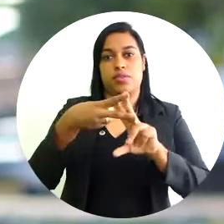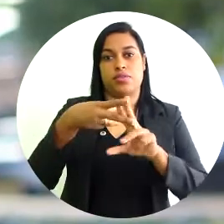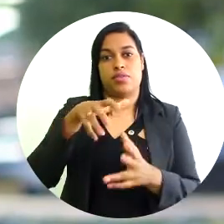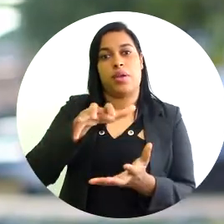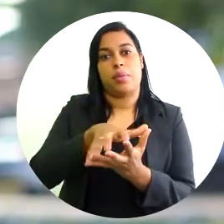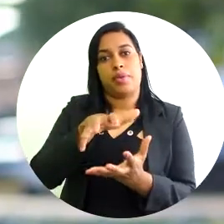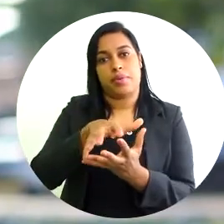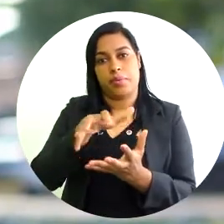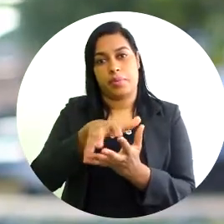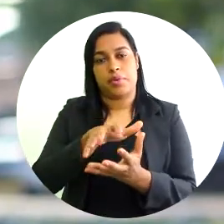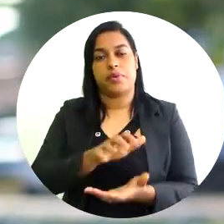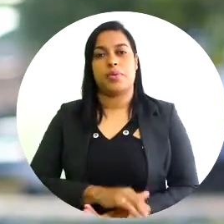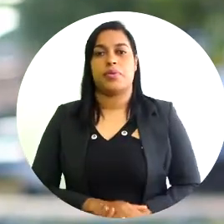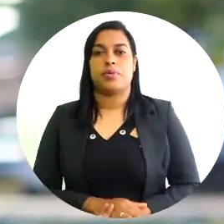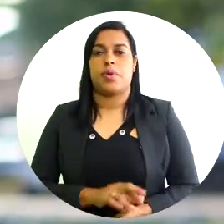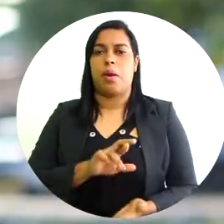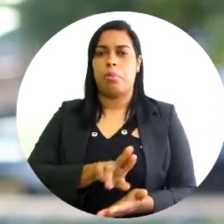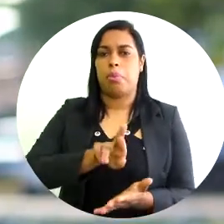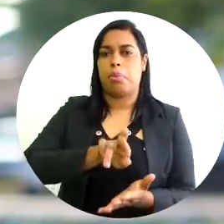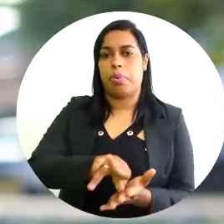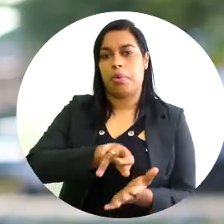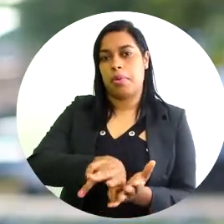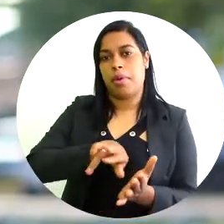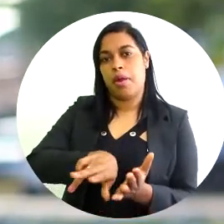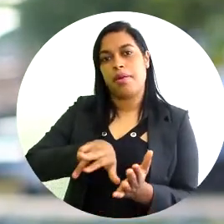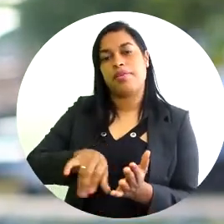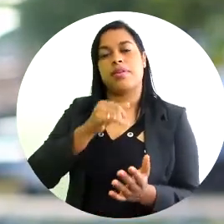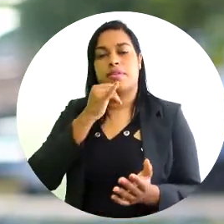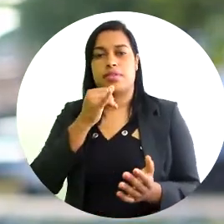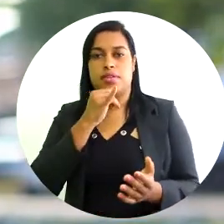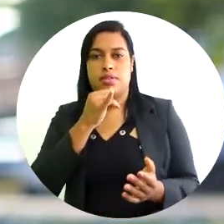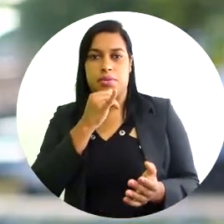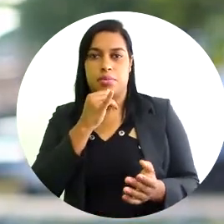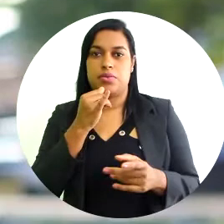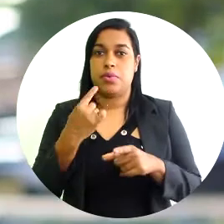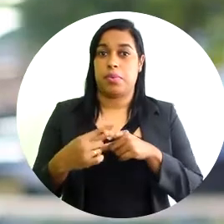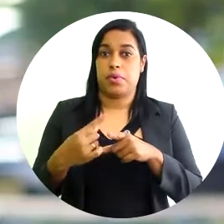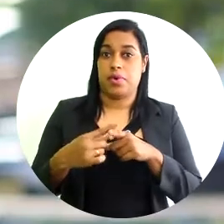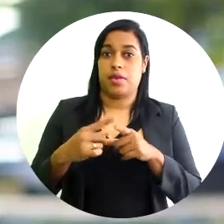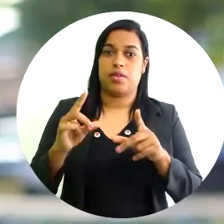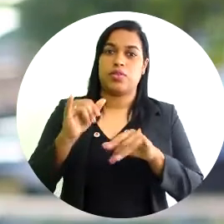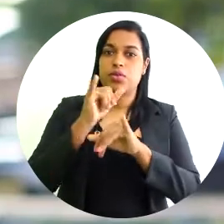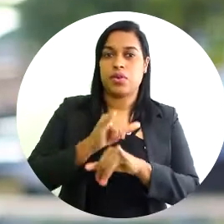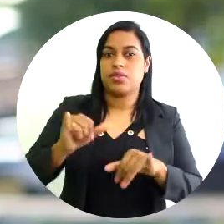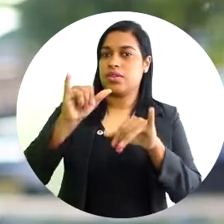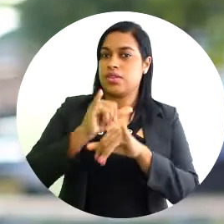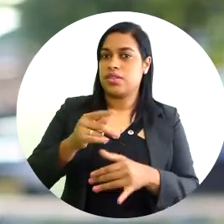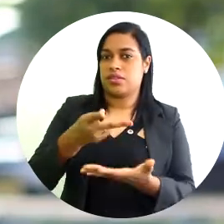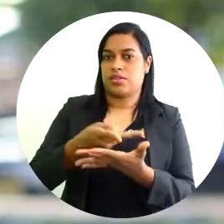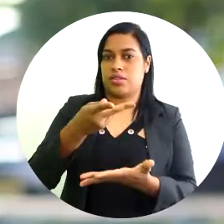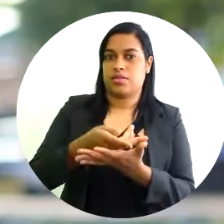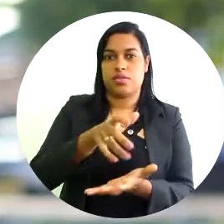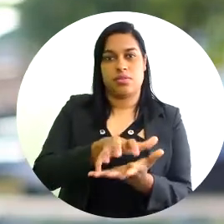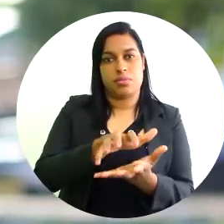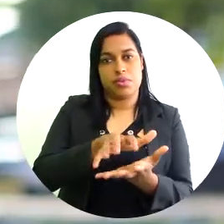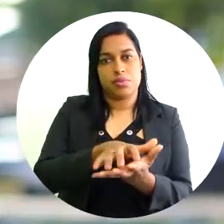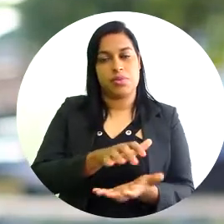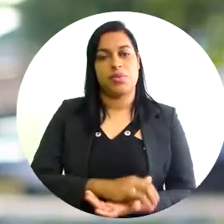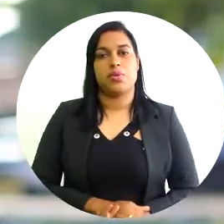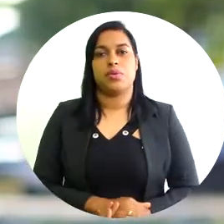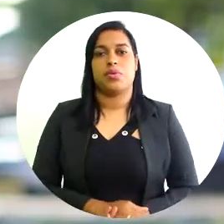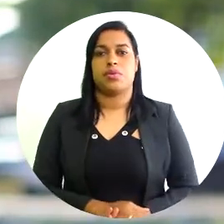Pernambuco, que aí vieram vários exemplos, por exemplo, vieram notícias que aconteceram em